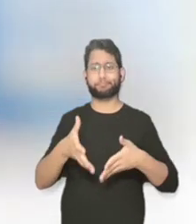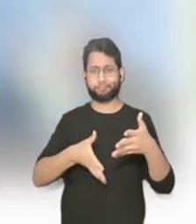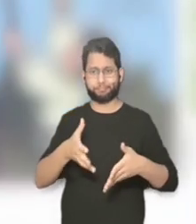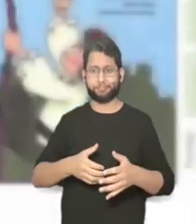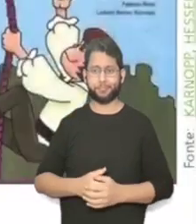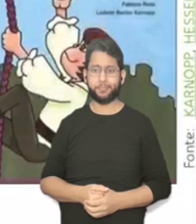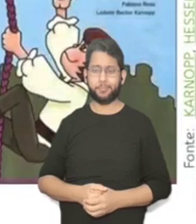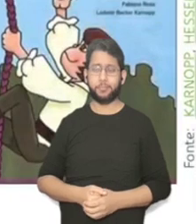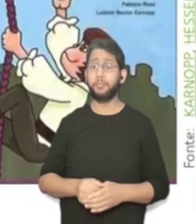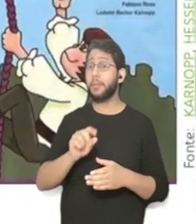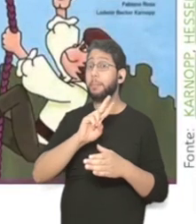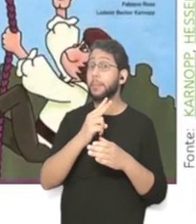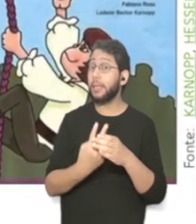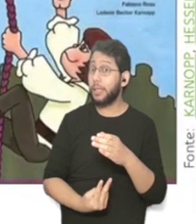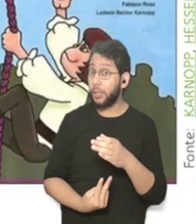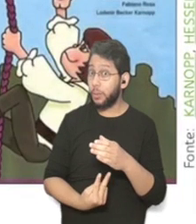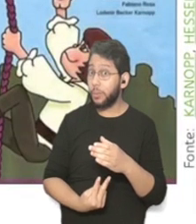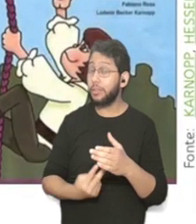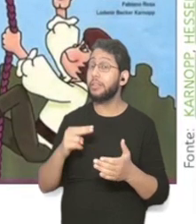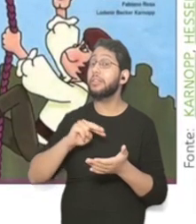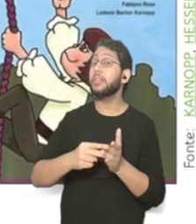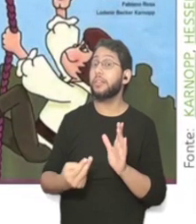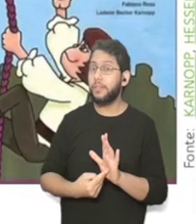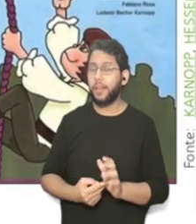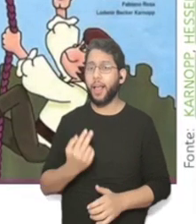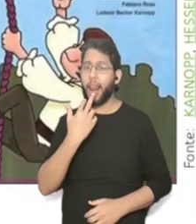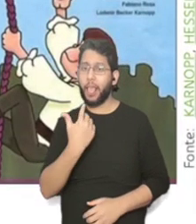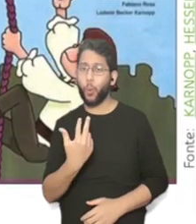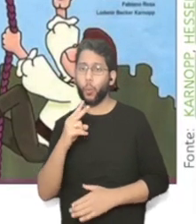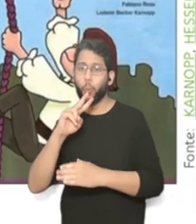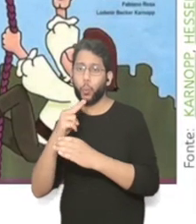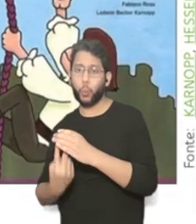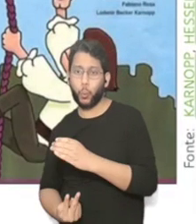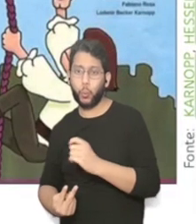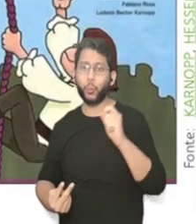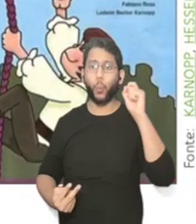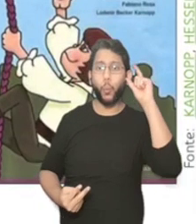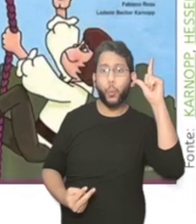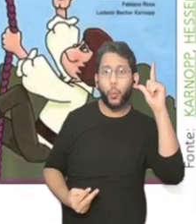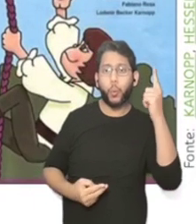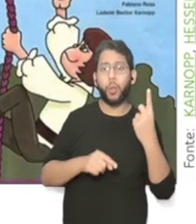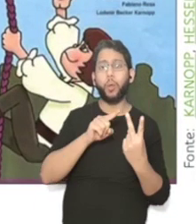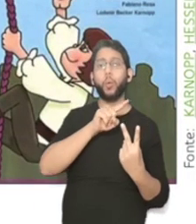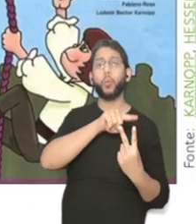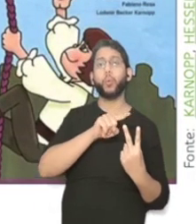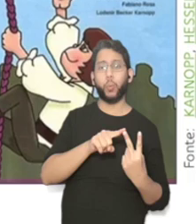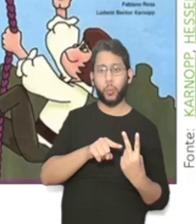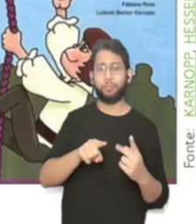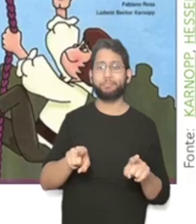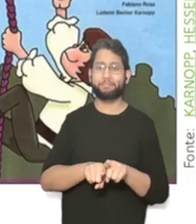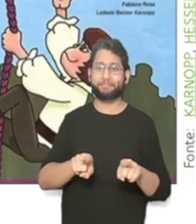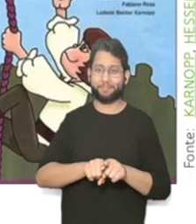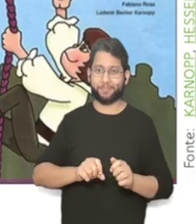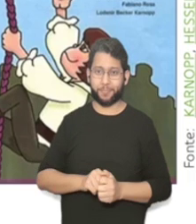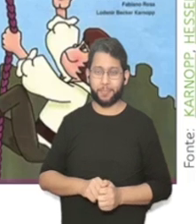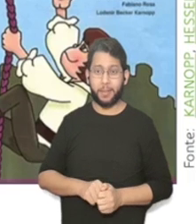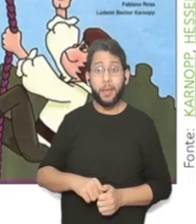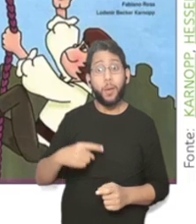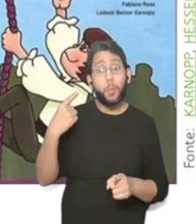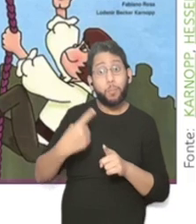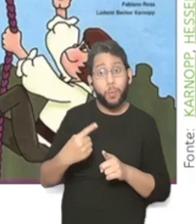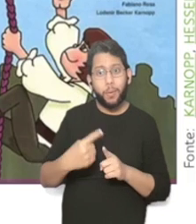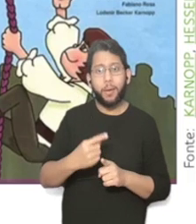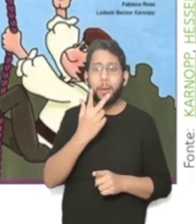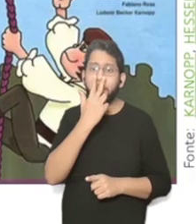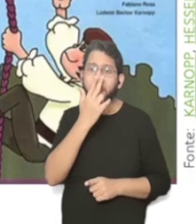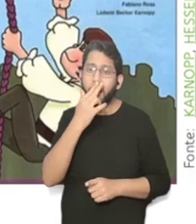português. A abordagem bilíngue é também, portanto, uma abordagem bicultural. Por quê? Porque para a abordagem bilíngue, o surdo é